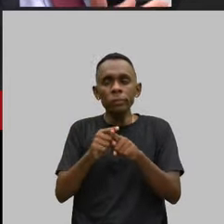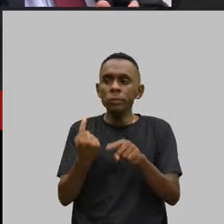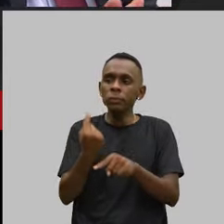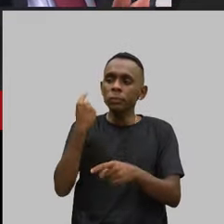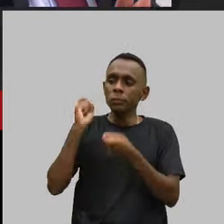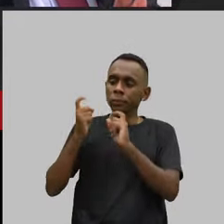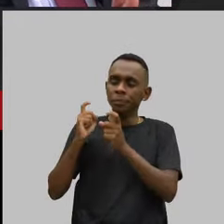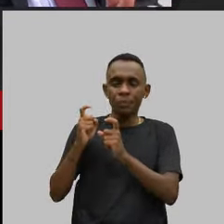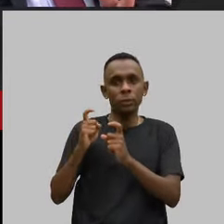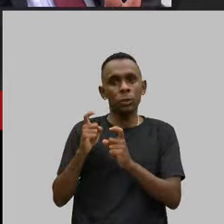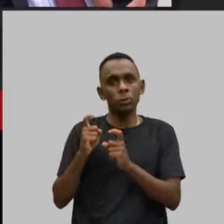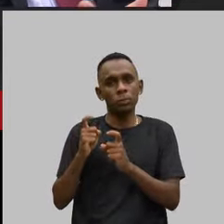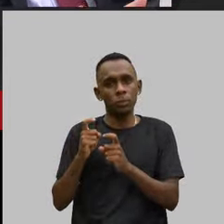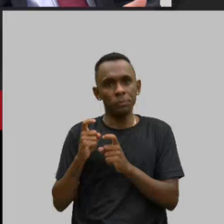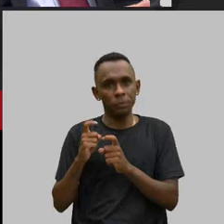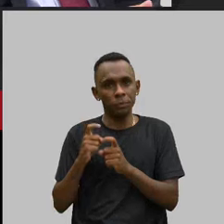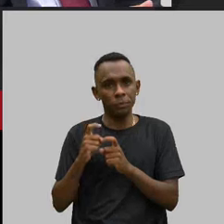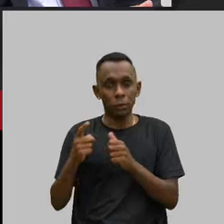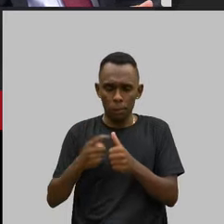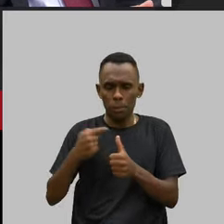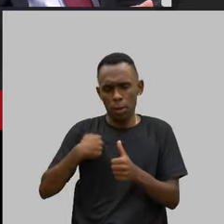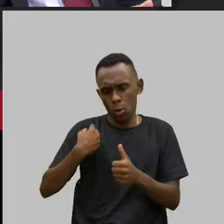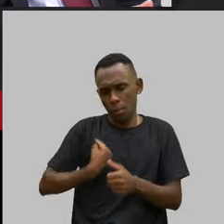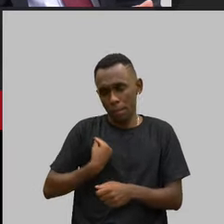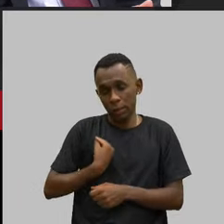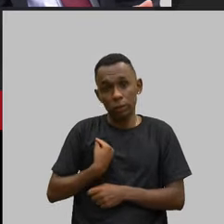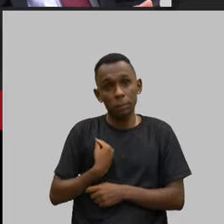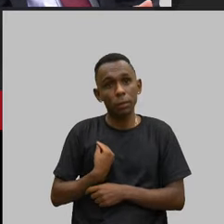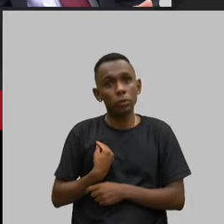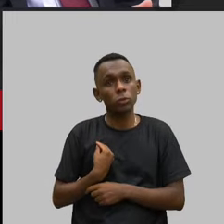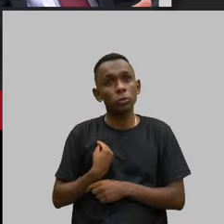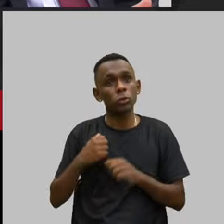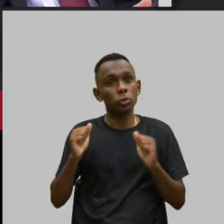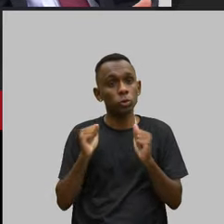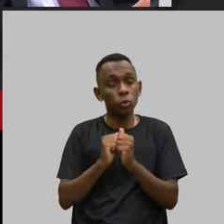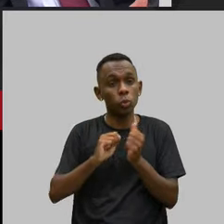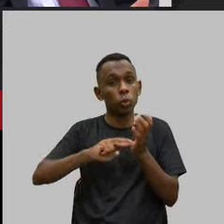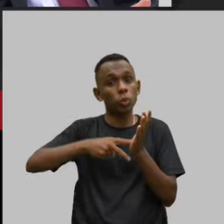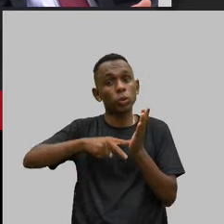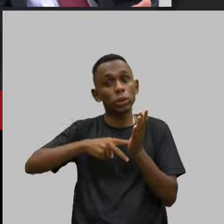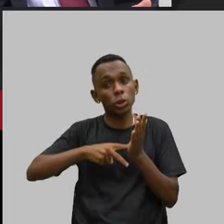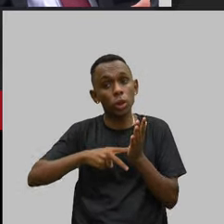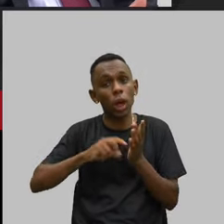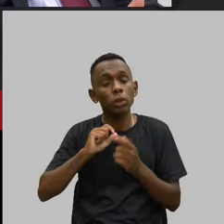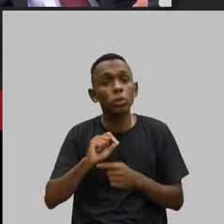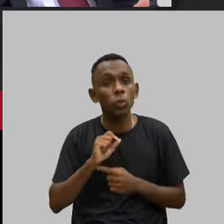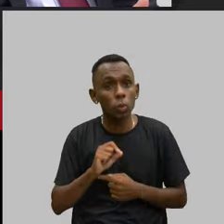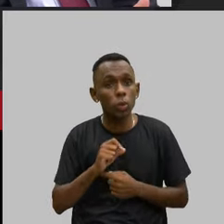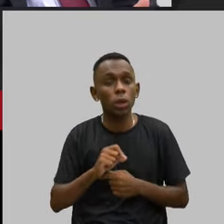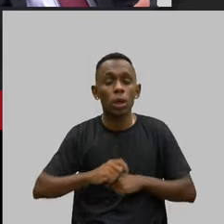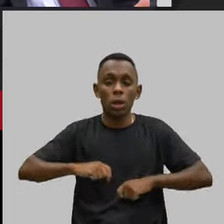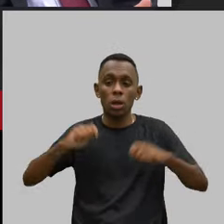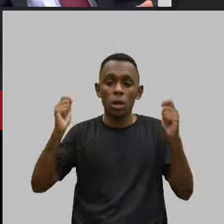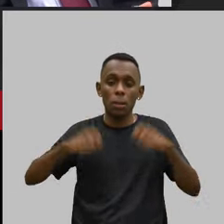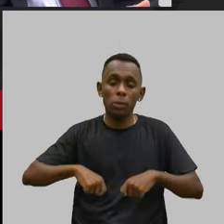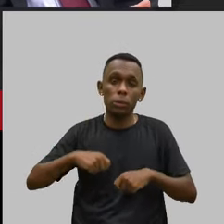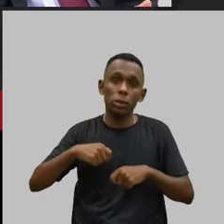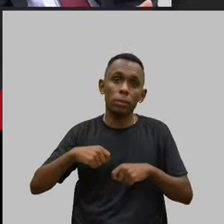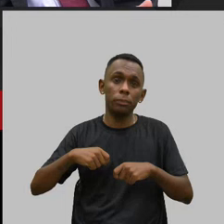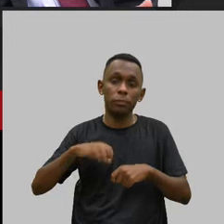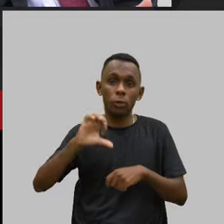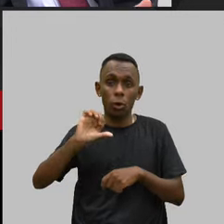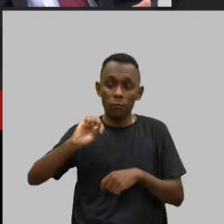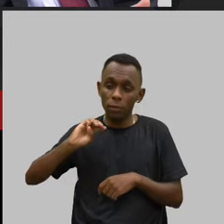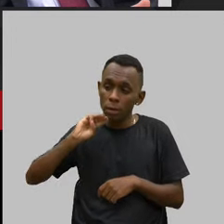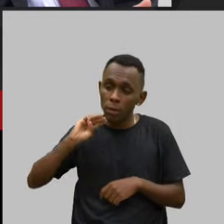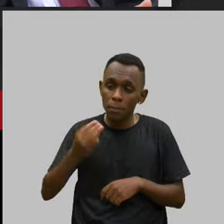reunião primeira e primeira que eu participei última que aconteceu junto ao sindicato a sinalização da possibilidade de crescer mais 9 milhões no orçamento da